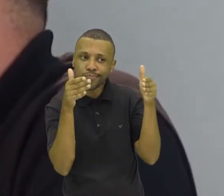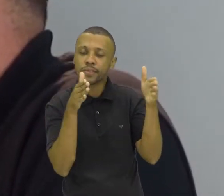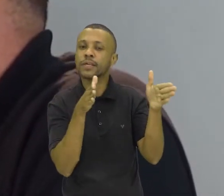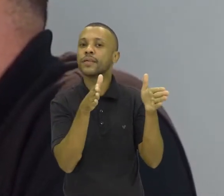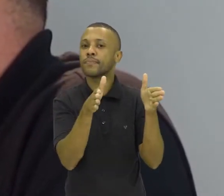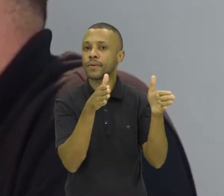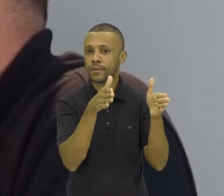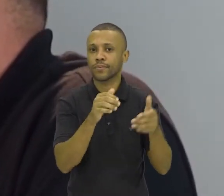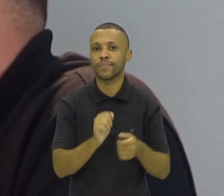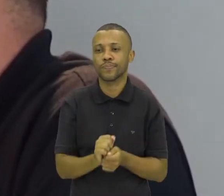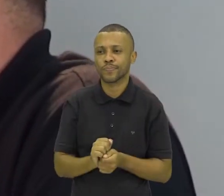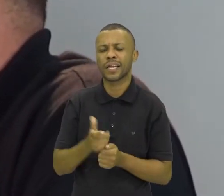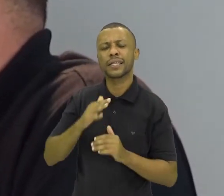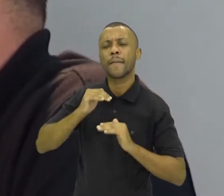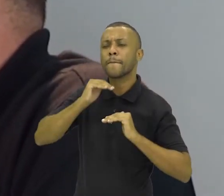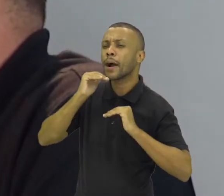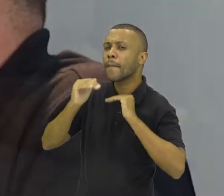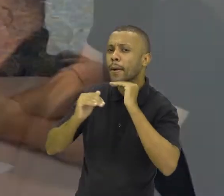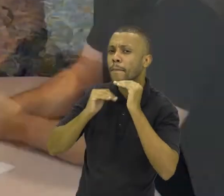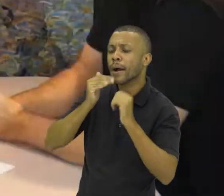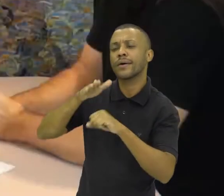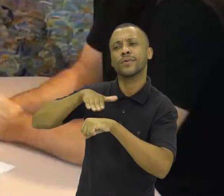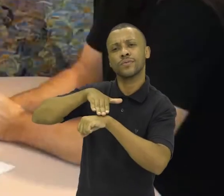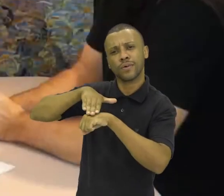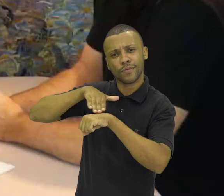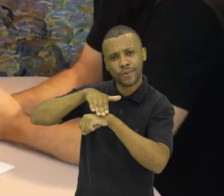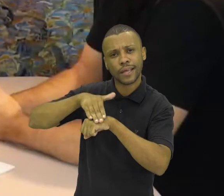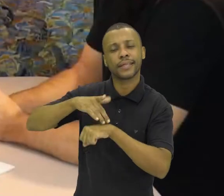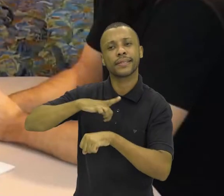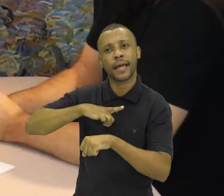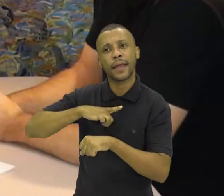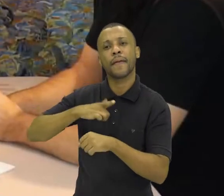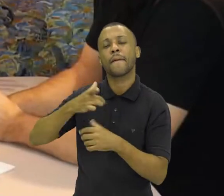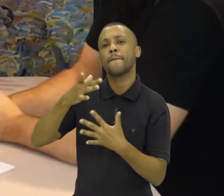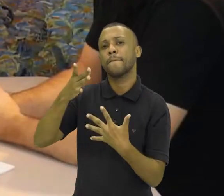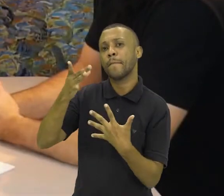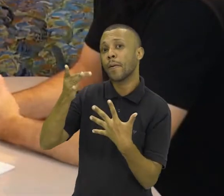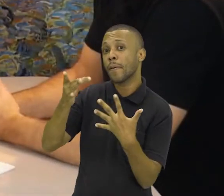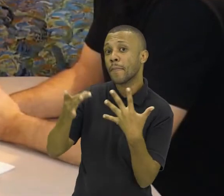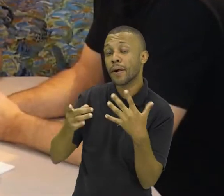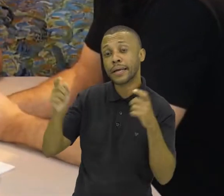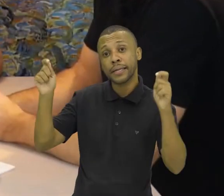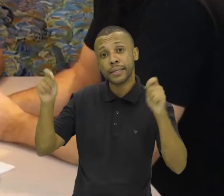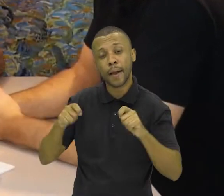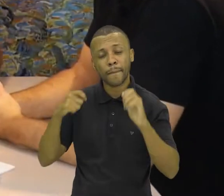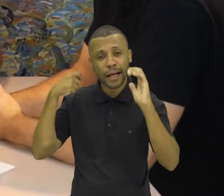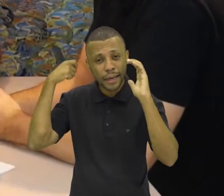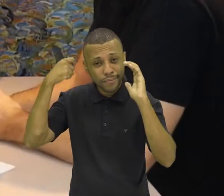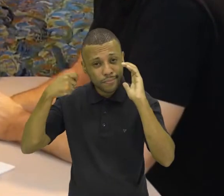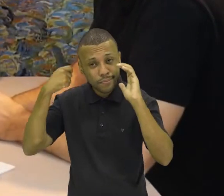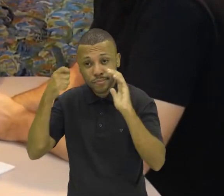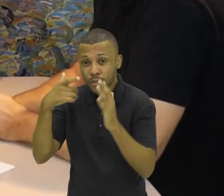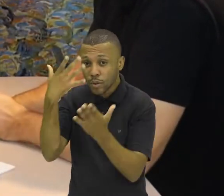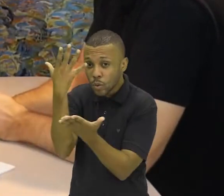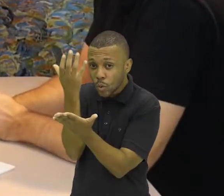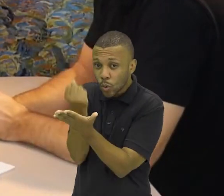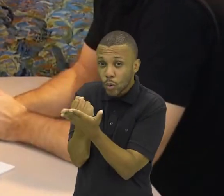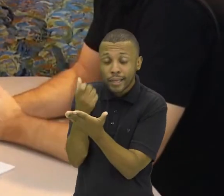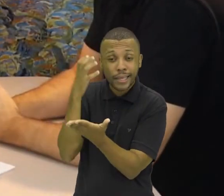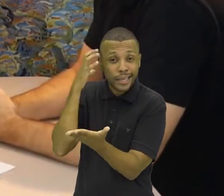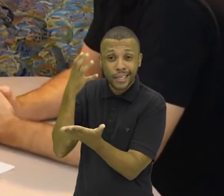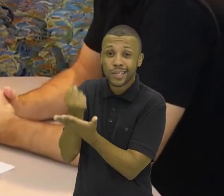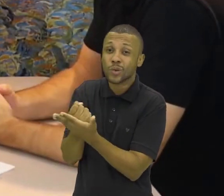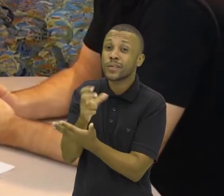Olimpíada e uma Paralimpíada. Essa é uma conversa assim que rende mais uns 50 pode. podcasts, até sobre a questão